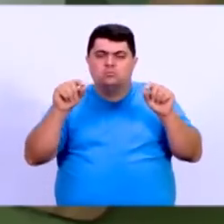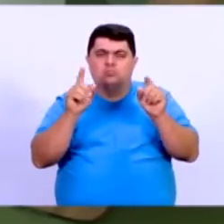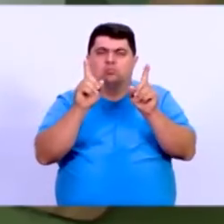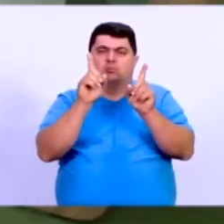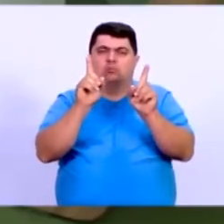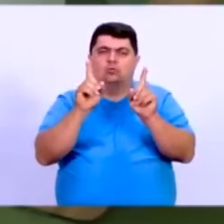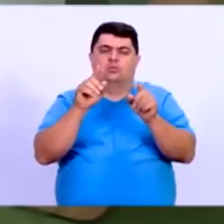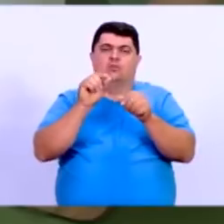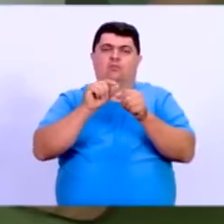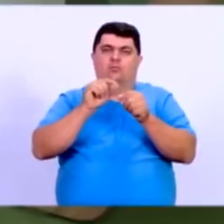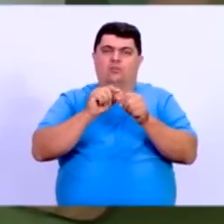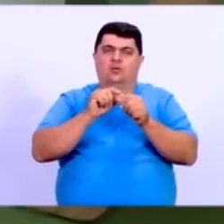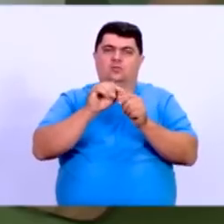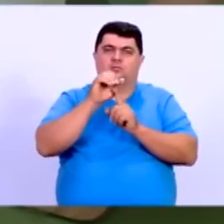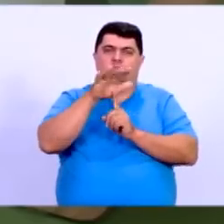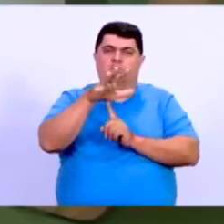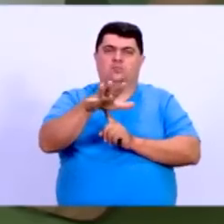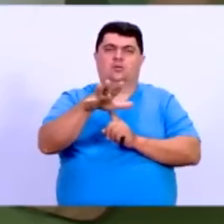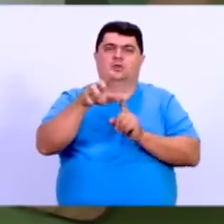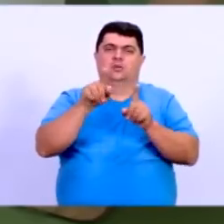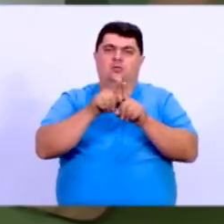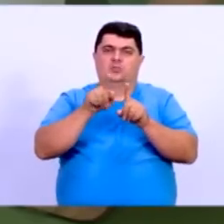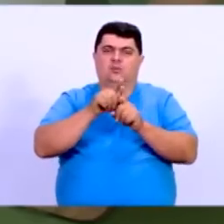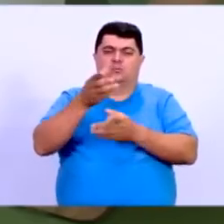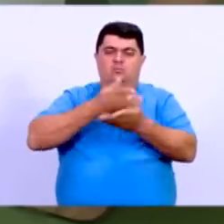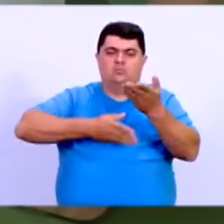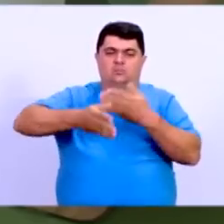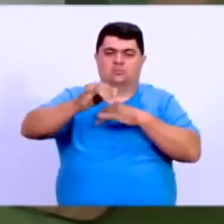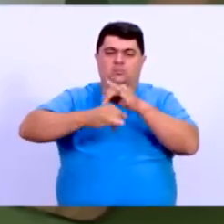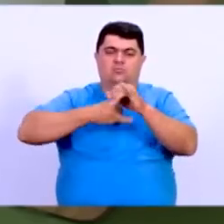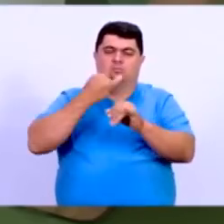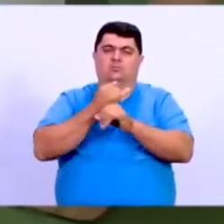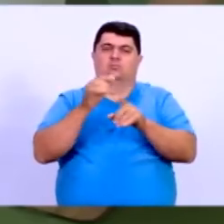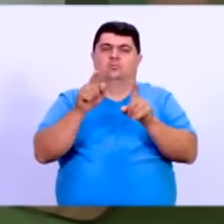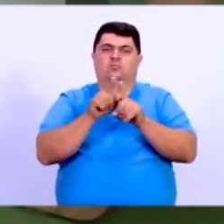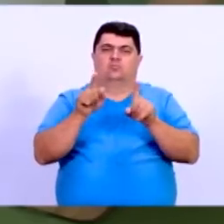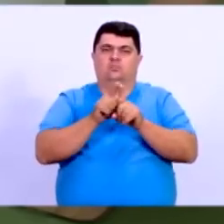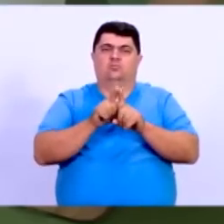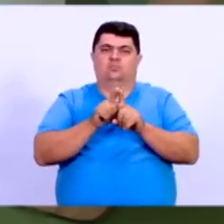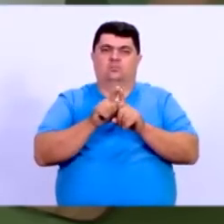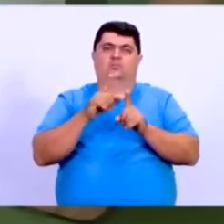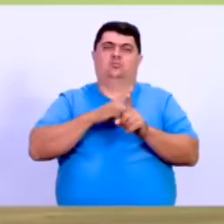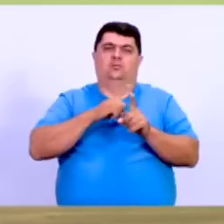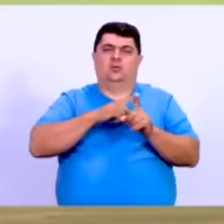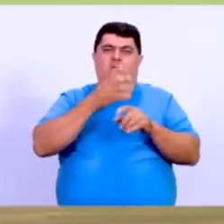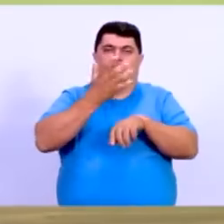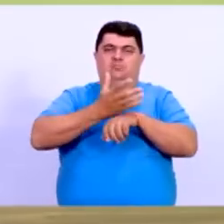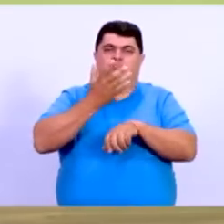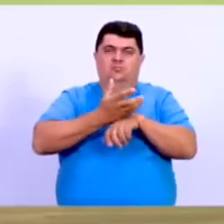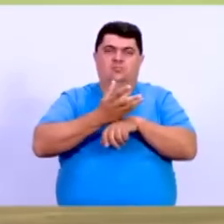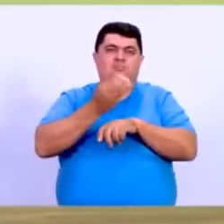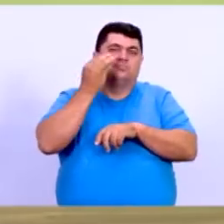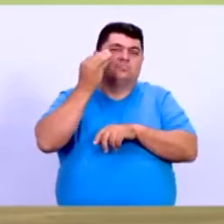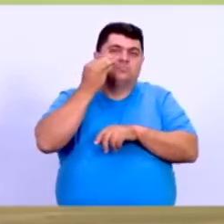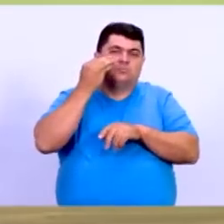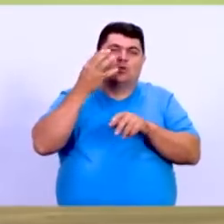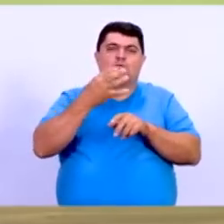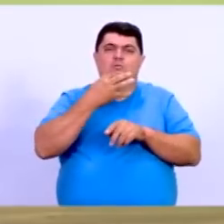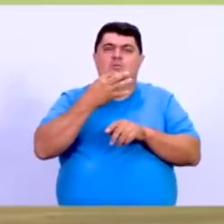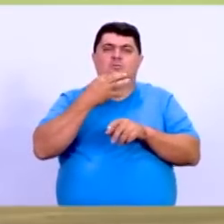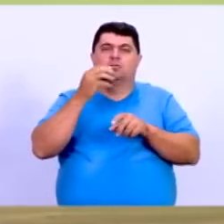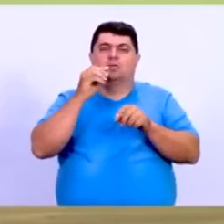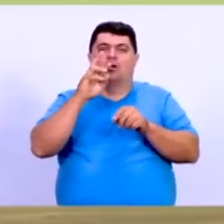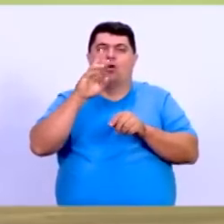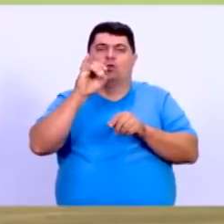fazer. Inclusive da disponibilidade e compartilhamento de internet, né? Exatamente. Muito bom. Durante ao longo da disciplina nós vamos entrar dentro do roteador,